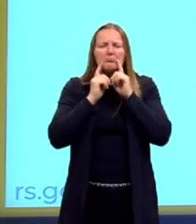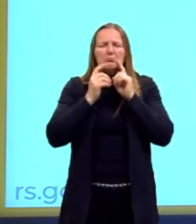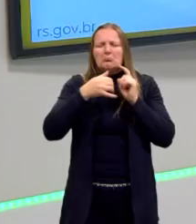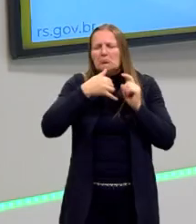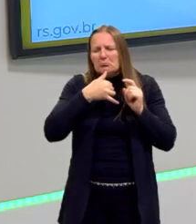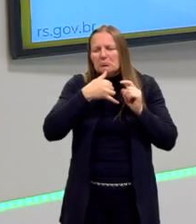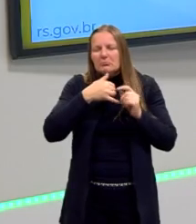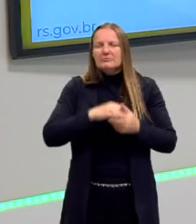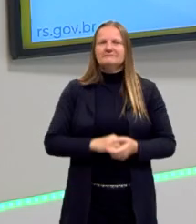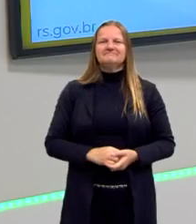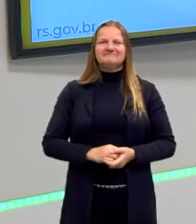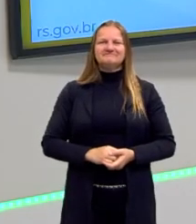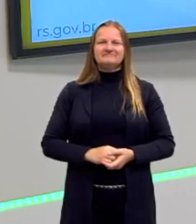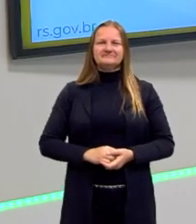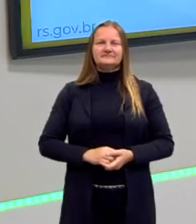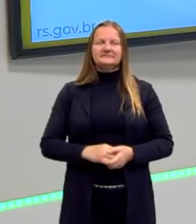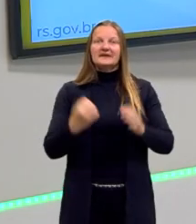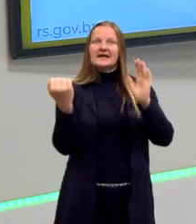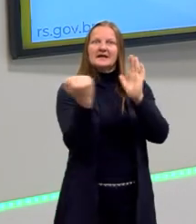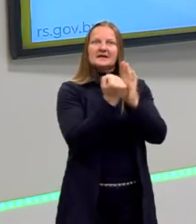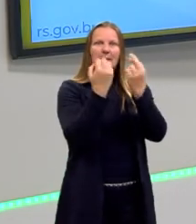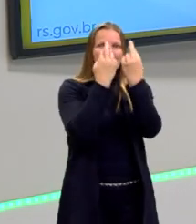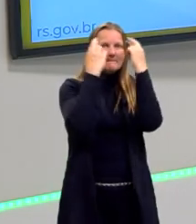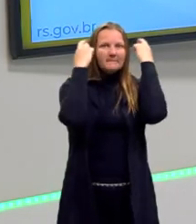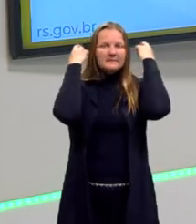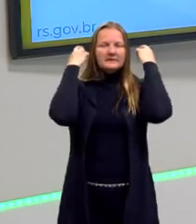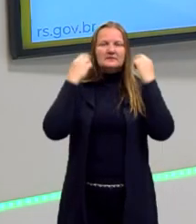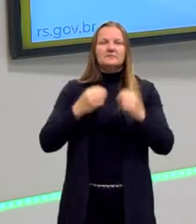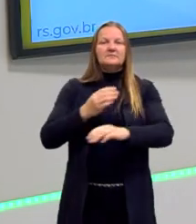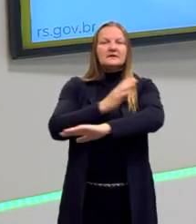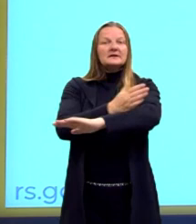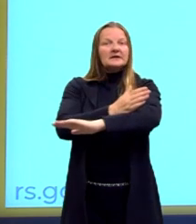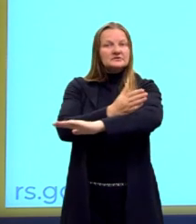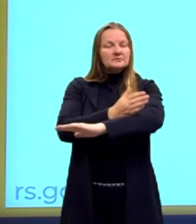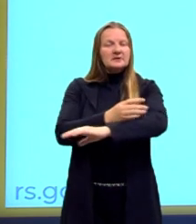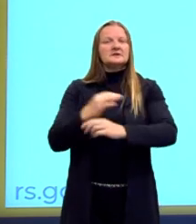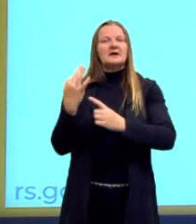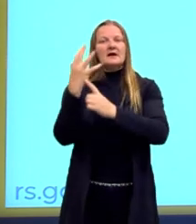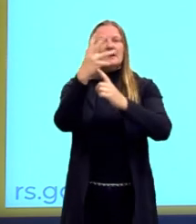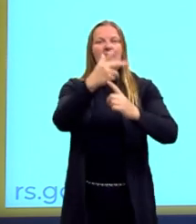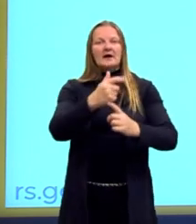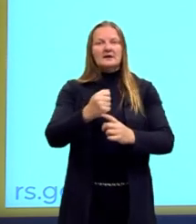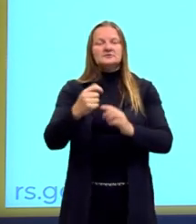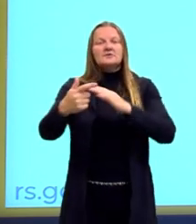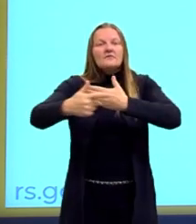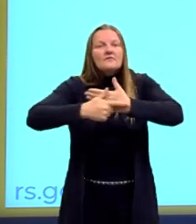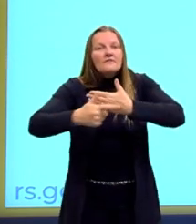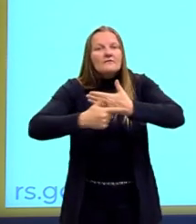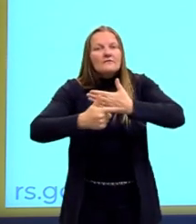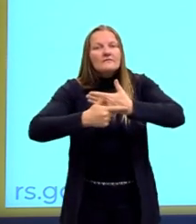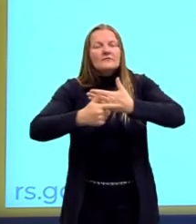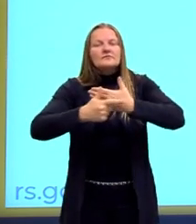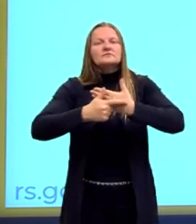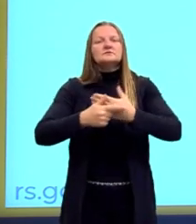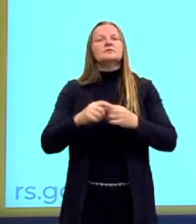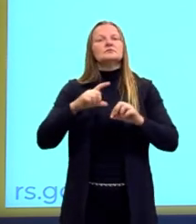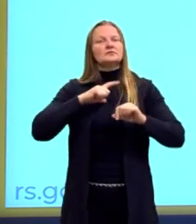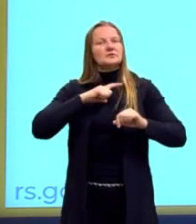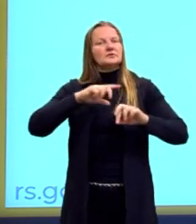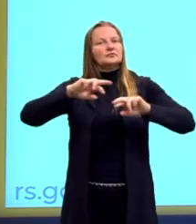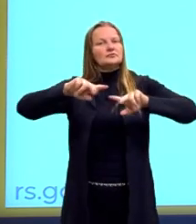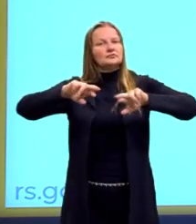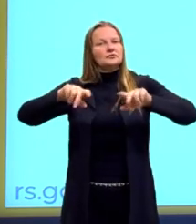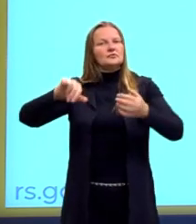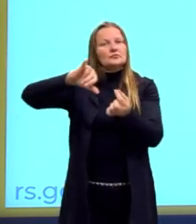pelas tragédias né só reforçam também na Idade Média a arte então serve como fator de catequização tendo em vista